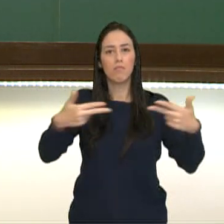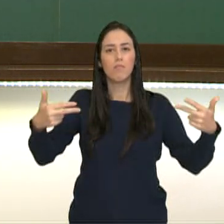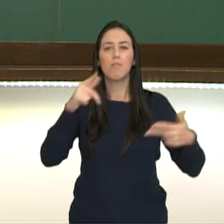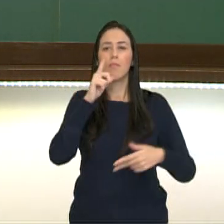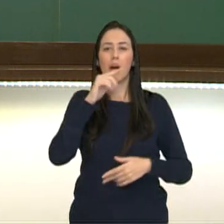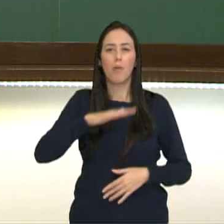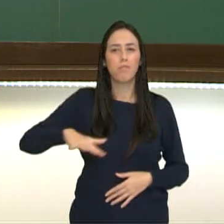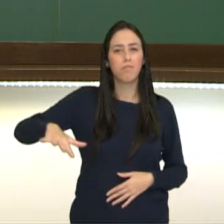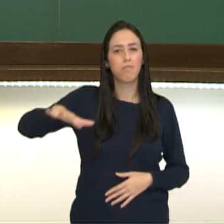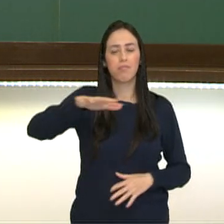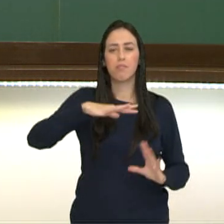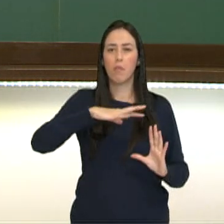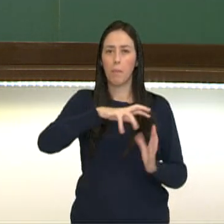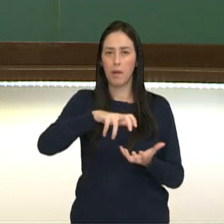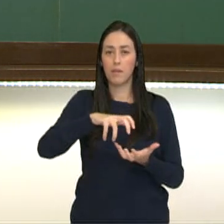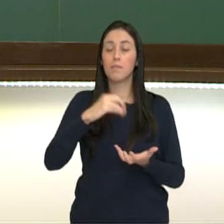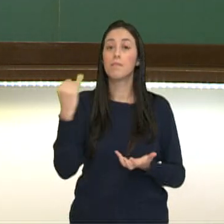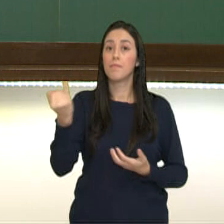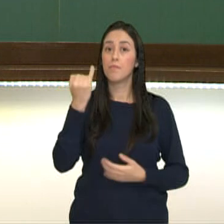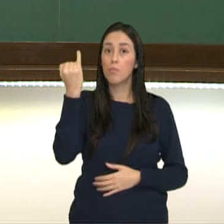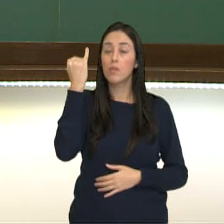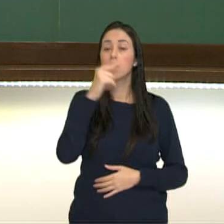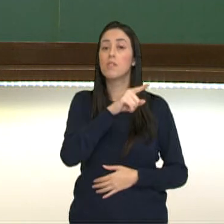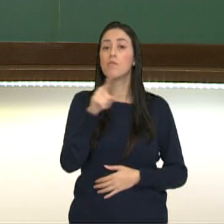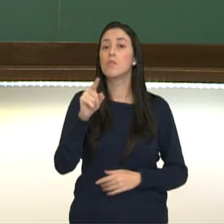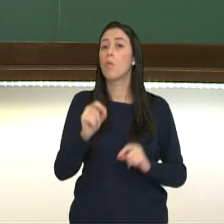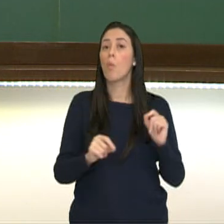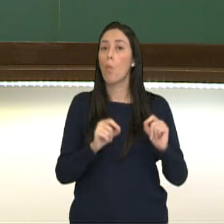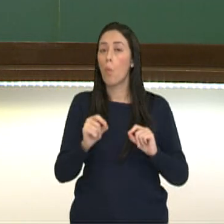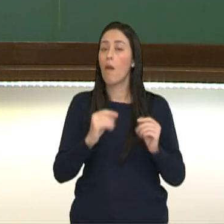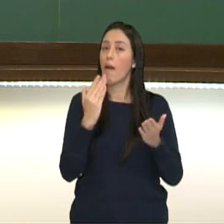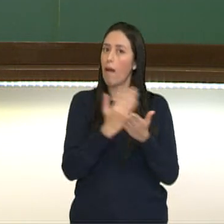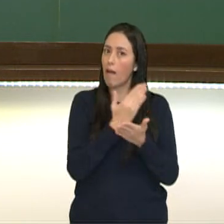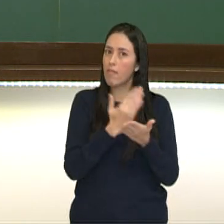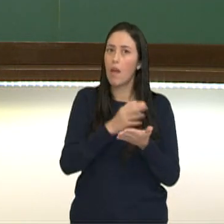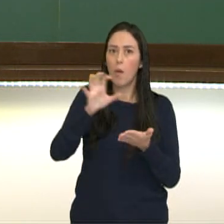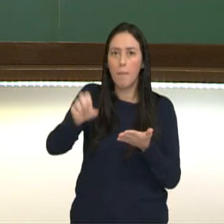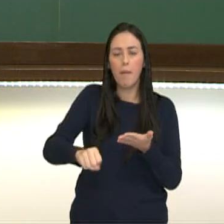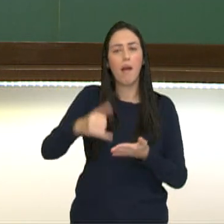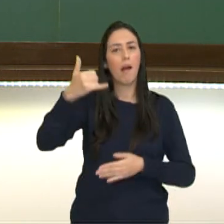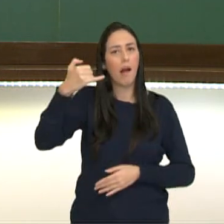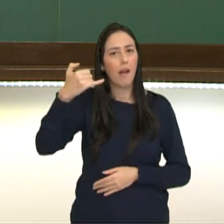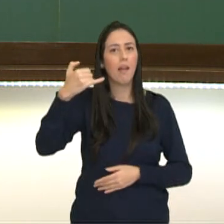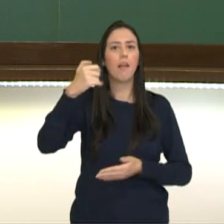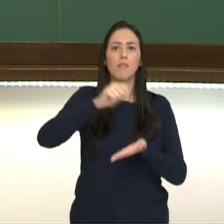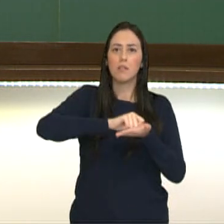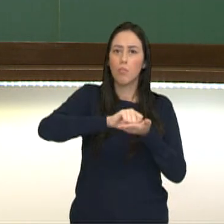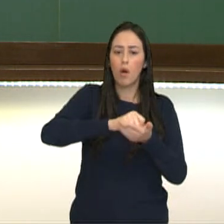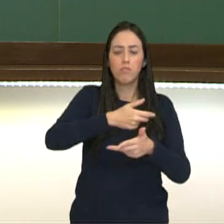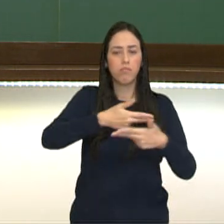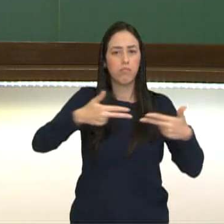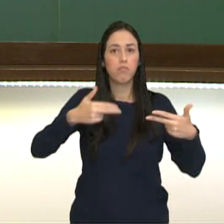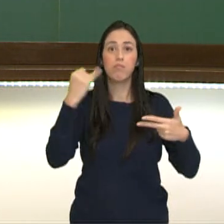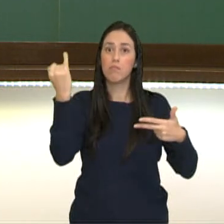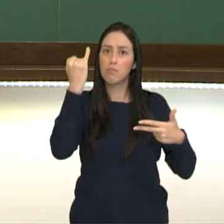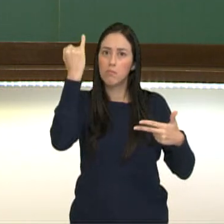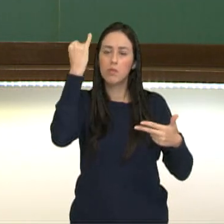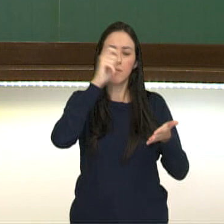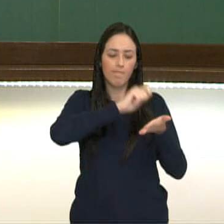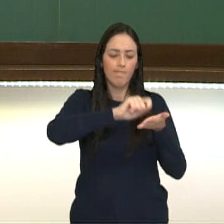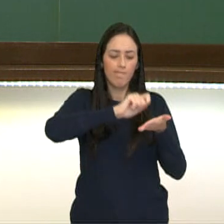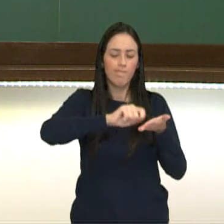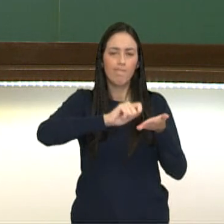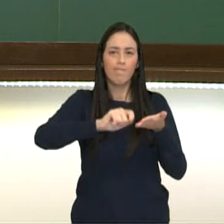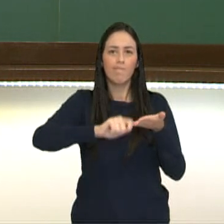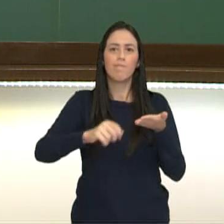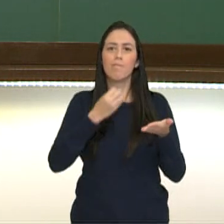nosso planeta. E é importante que você tenha aí na sua mão caderno, caneta, lápis e borracha, que você tenha todos esses materiais aí ao seu